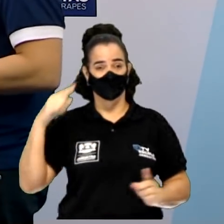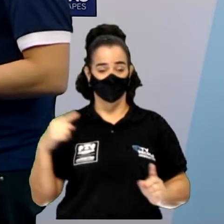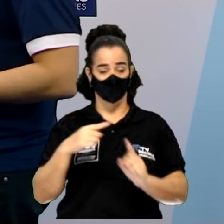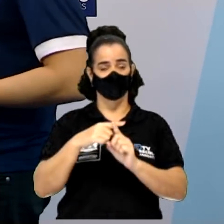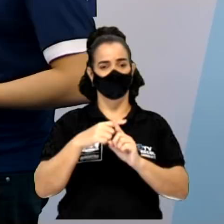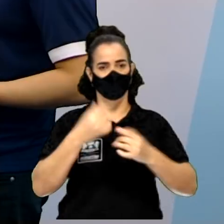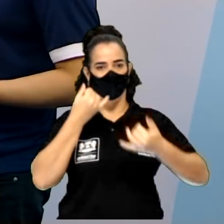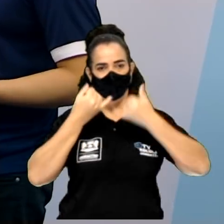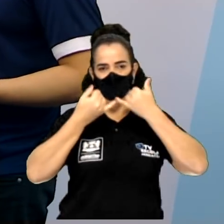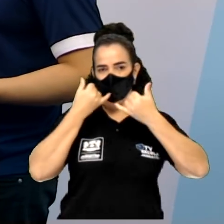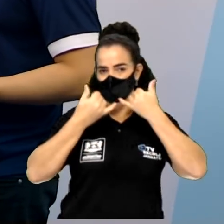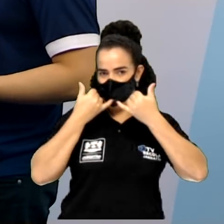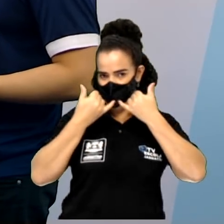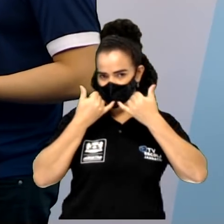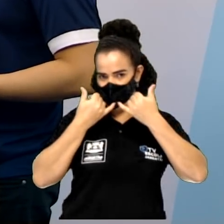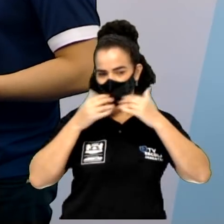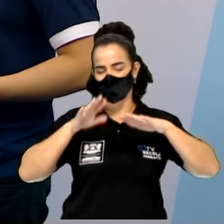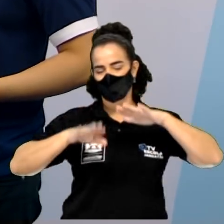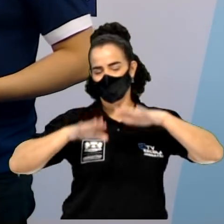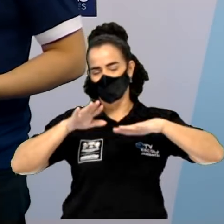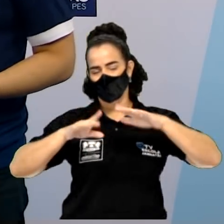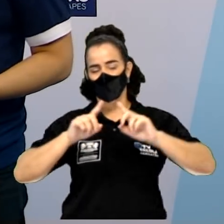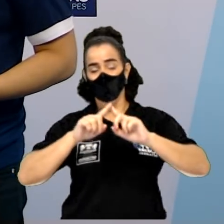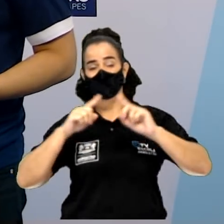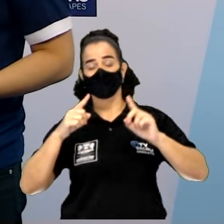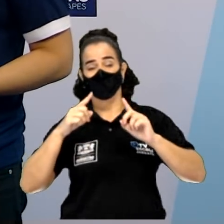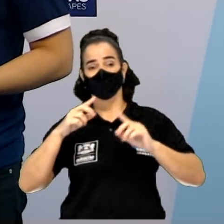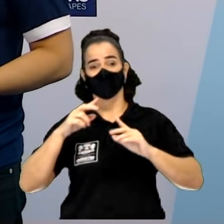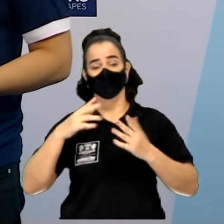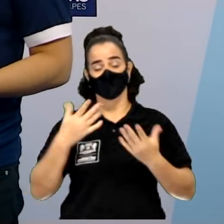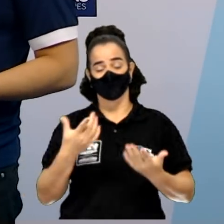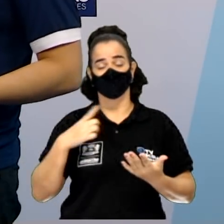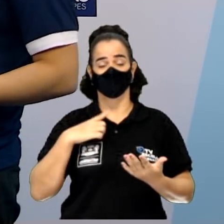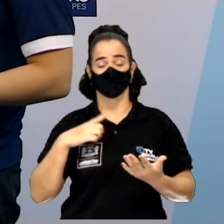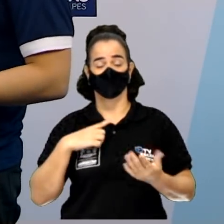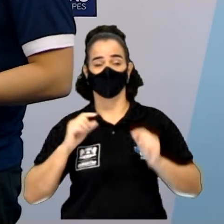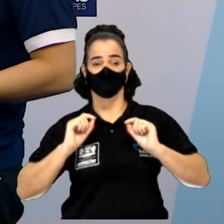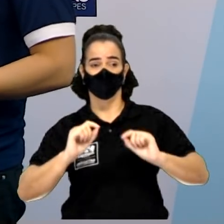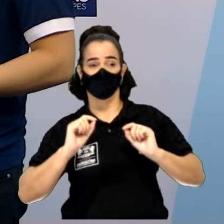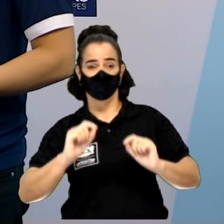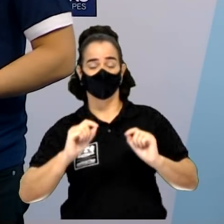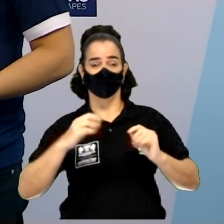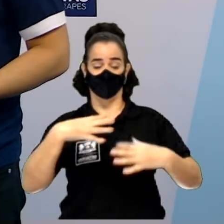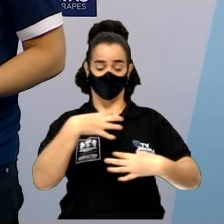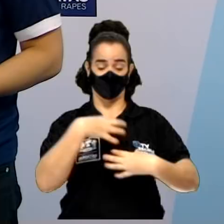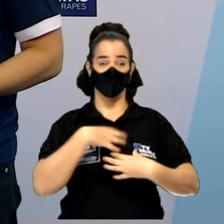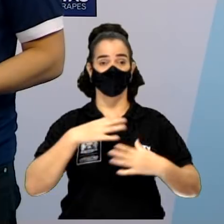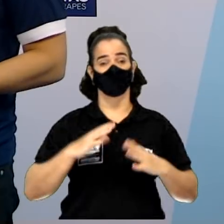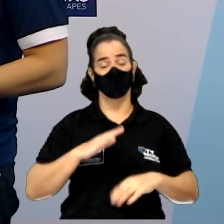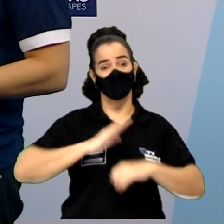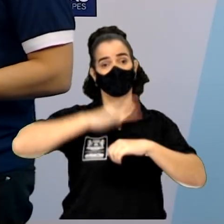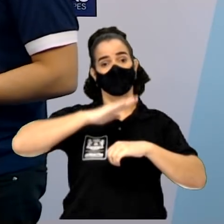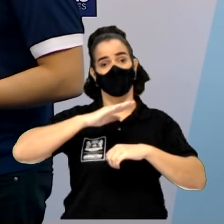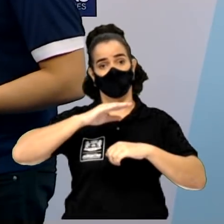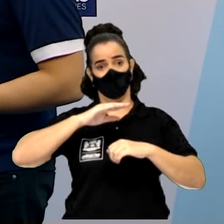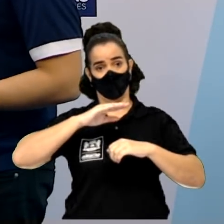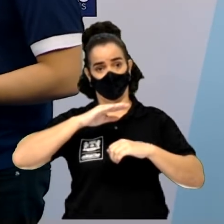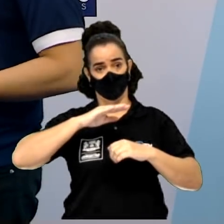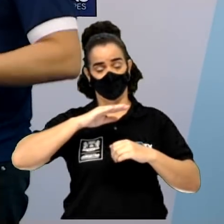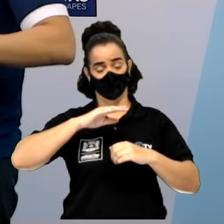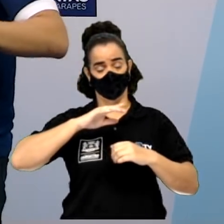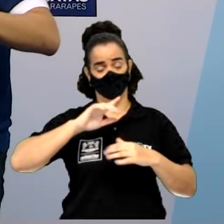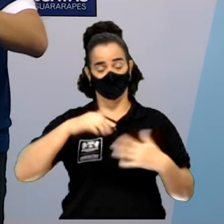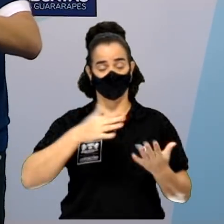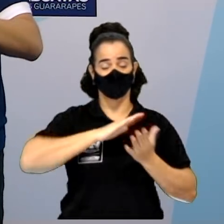dá ele tem um peso a mais, quando a gente fala em acentuar, ele tem um peso a mais sobre o preconceito.